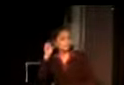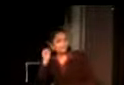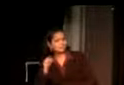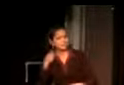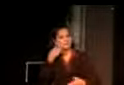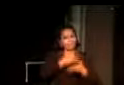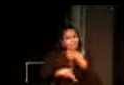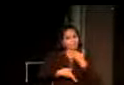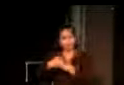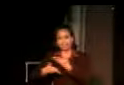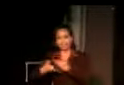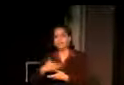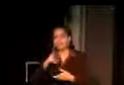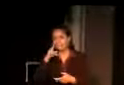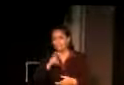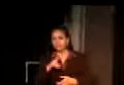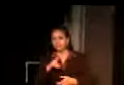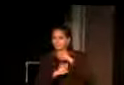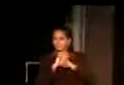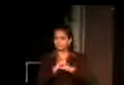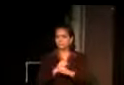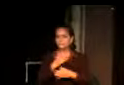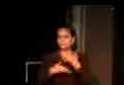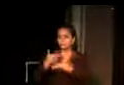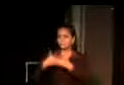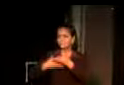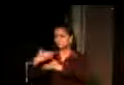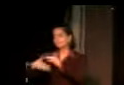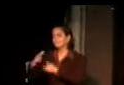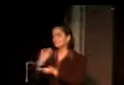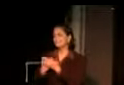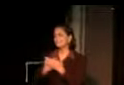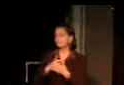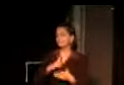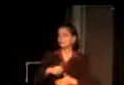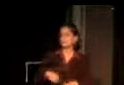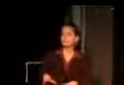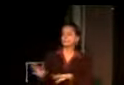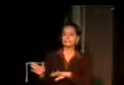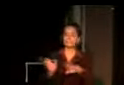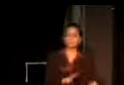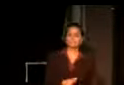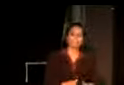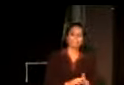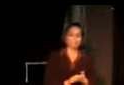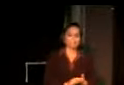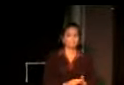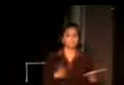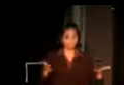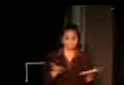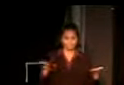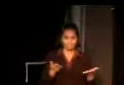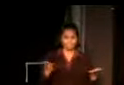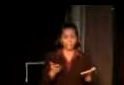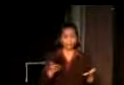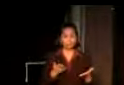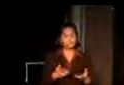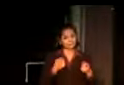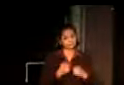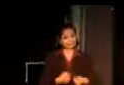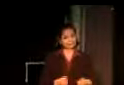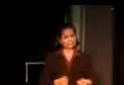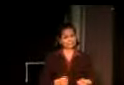ter acesso a essa verdade bíblica tão importante e hoje queridos nós temos um grande desafio